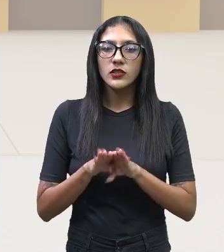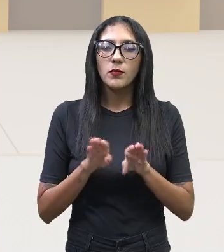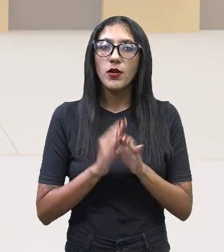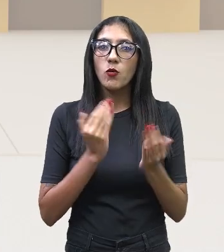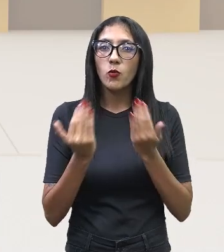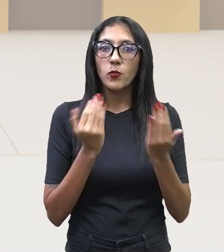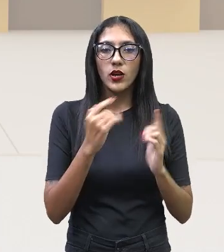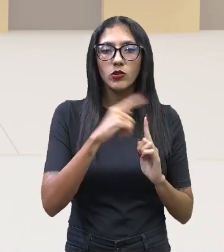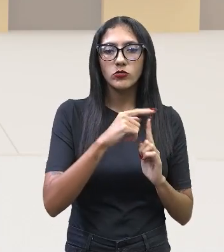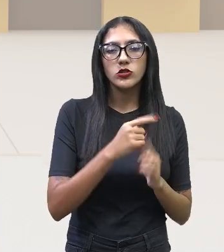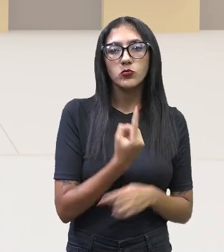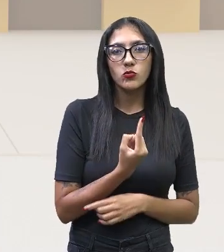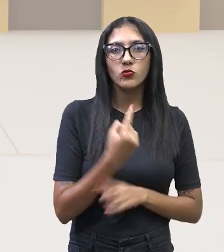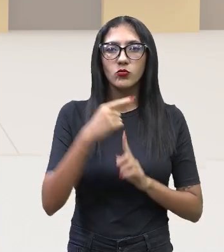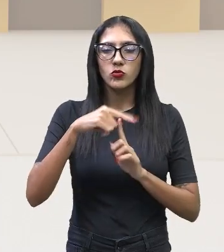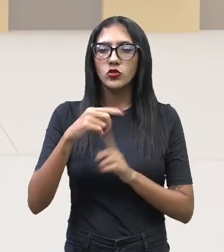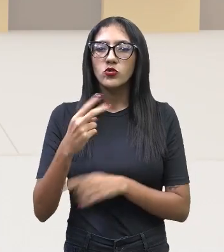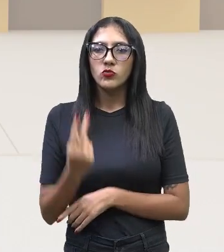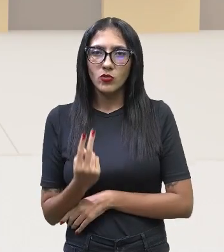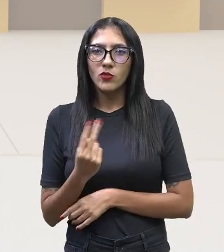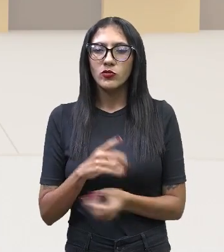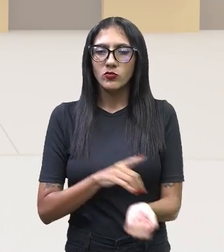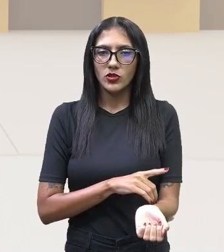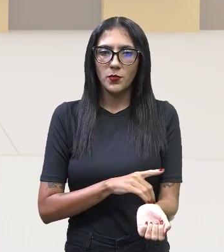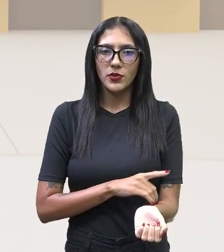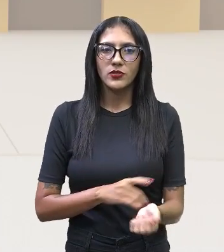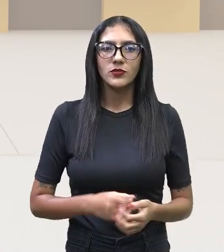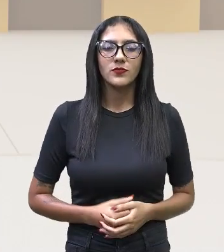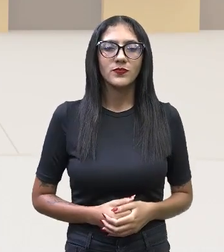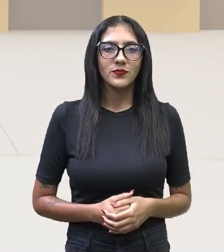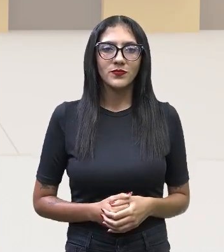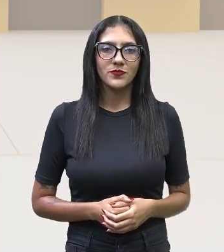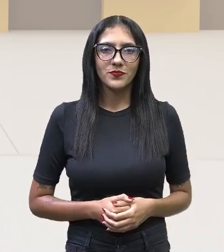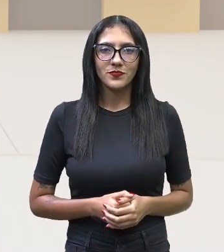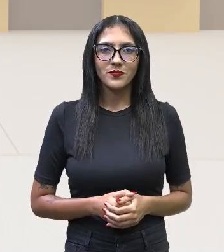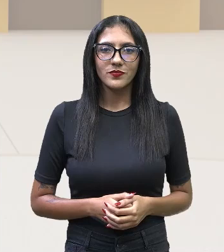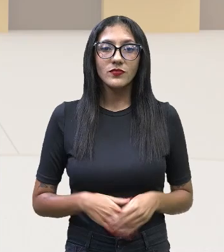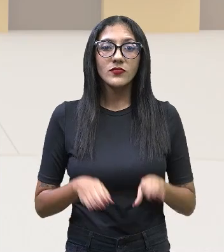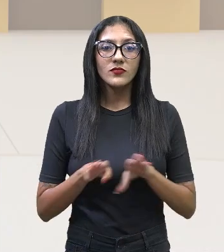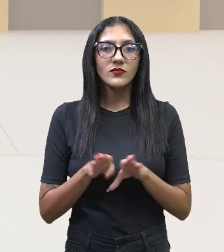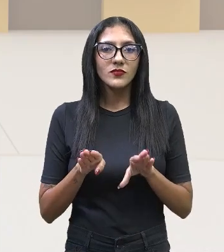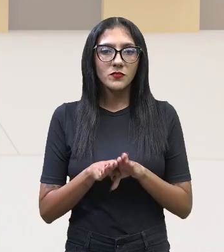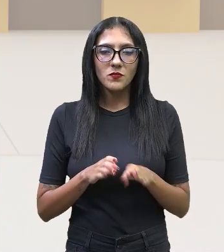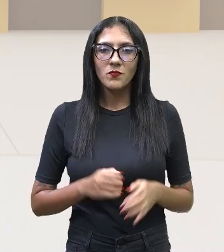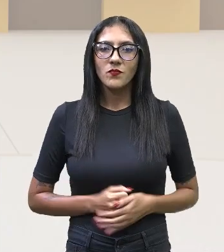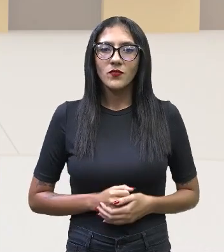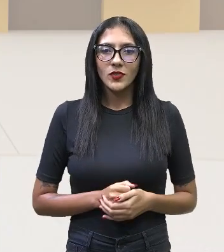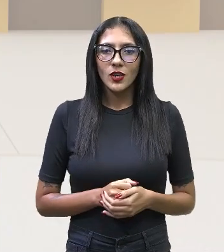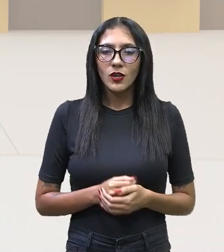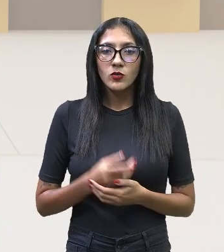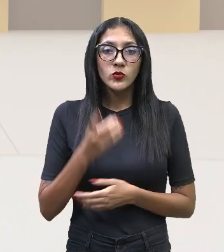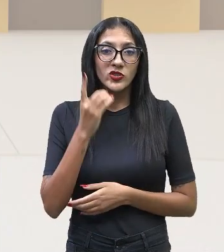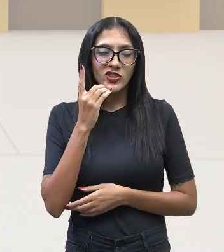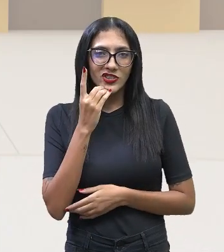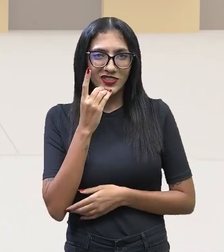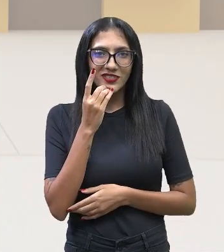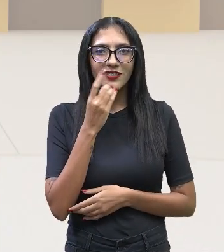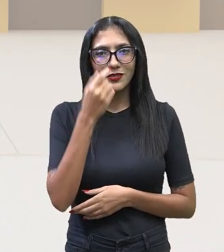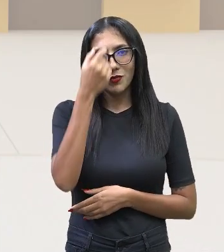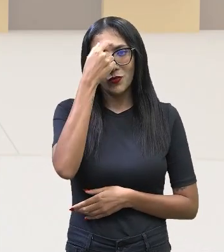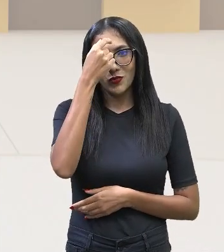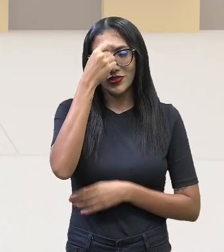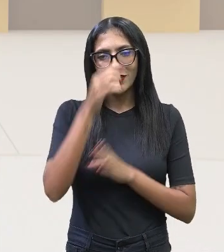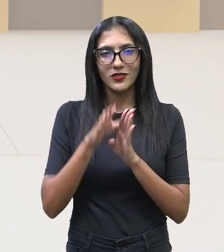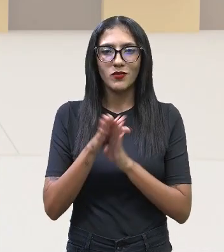do tipo 1 e do tipo 2. Perfeito. E vale comentar que o dia de combate aí, né, ao diabetes é 14